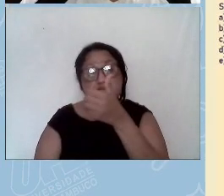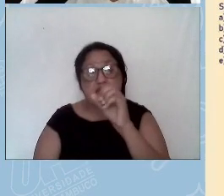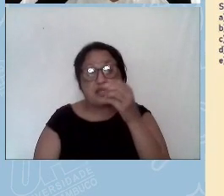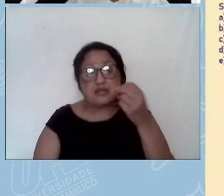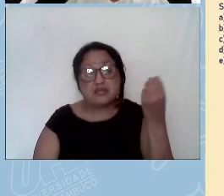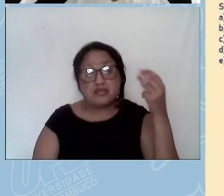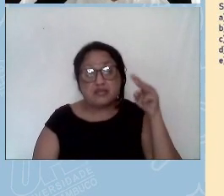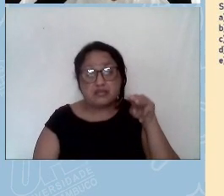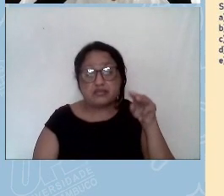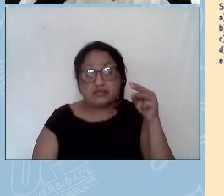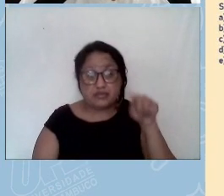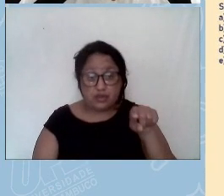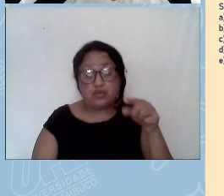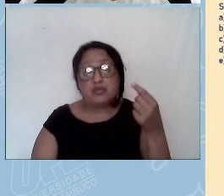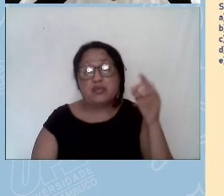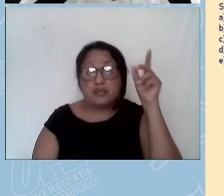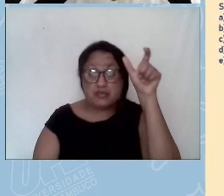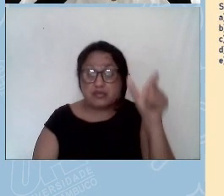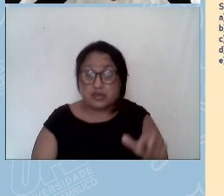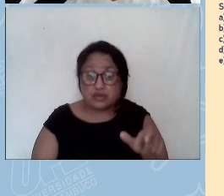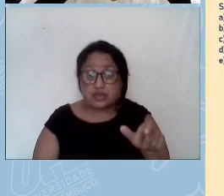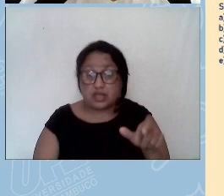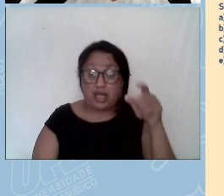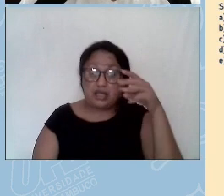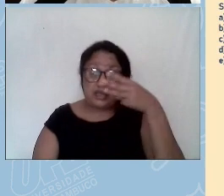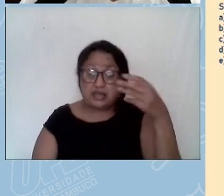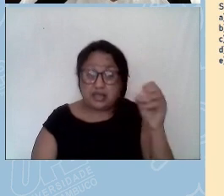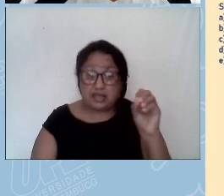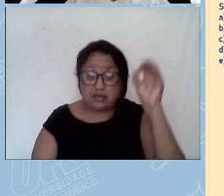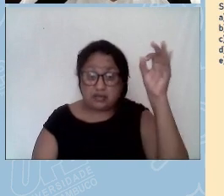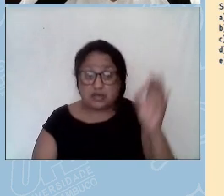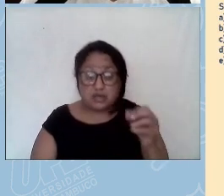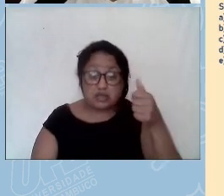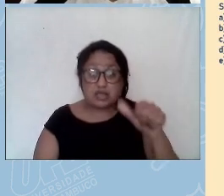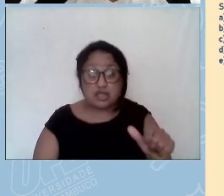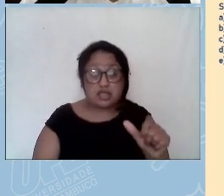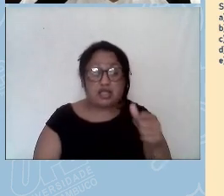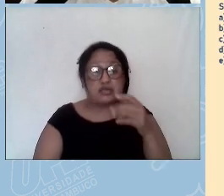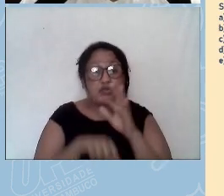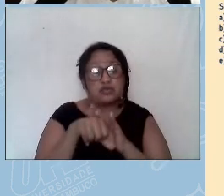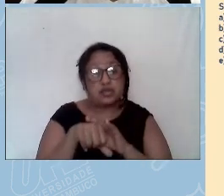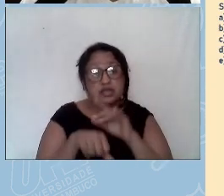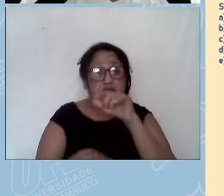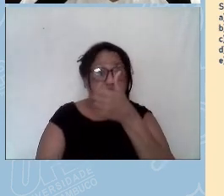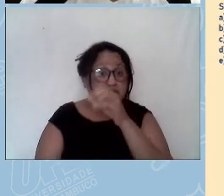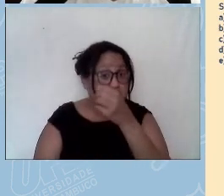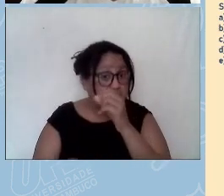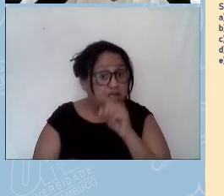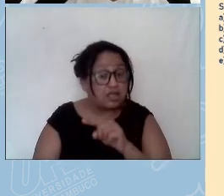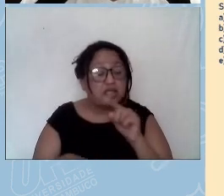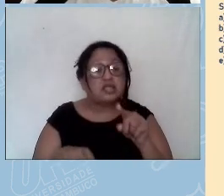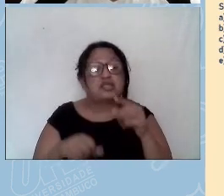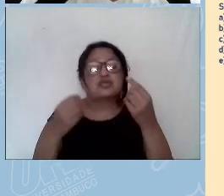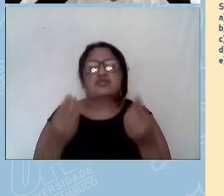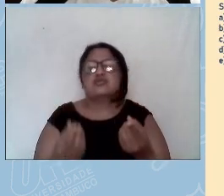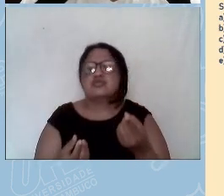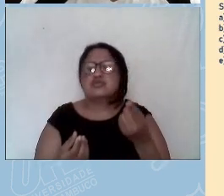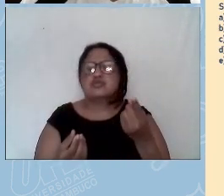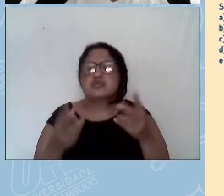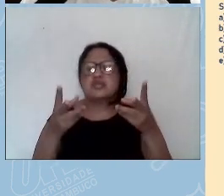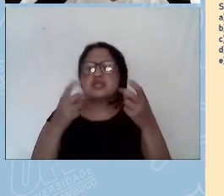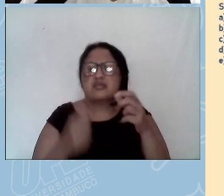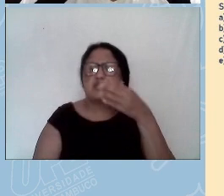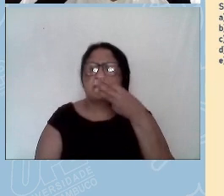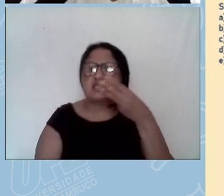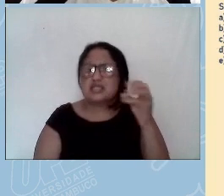dado no problema com 30% estão contaminadas dessas 100 mil pessoas isso nos dá 30 mil pessoas